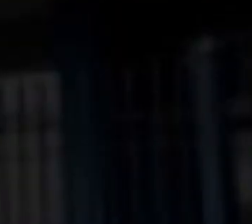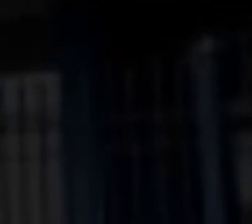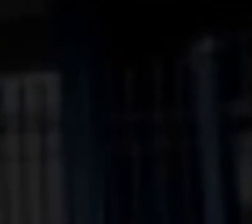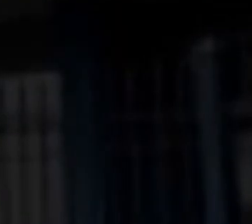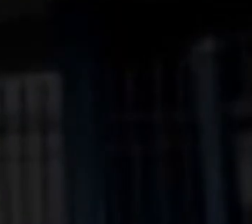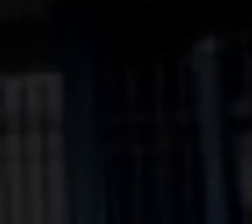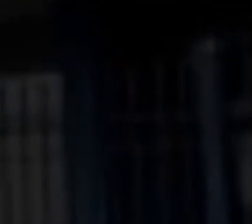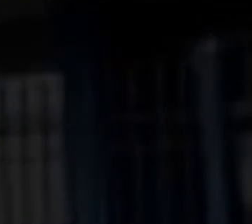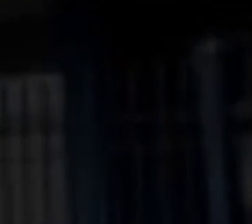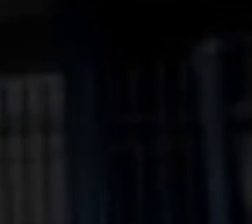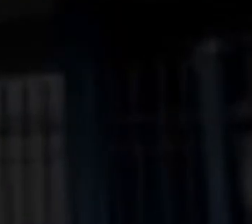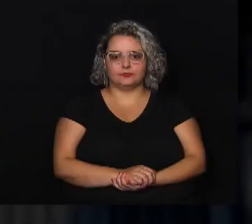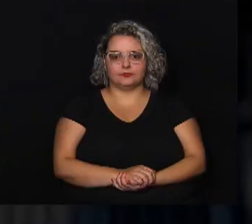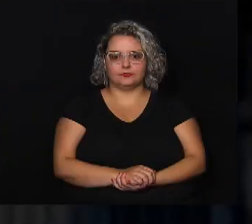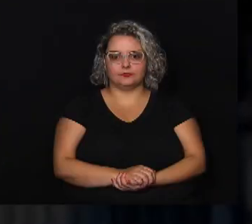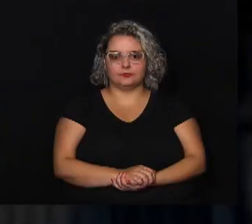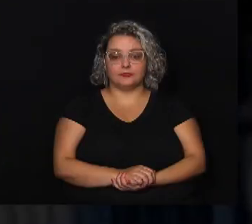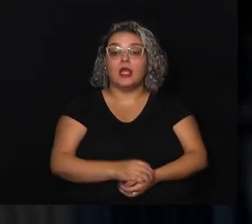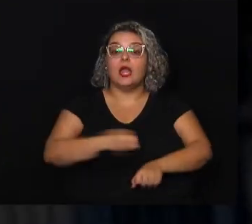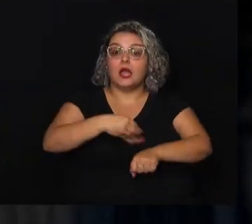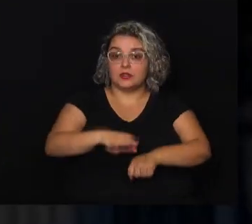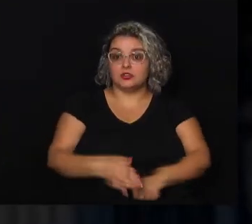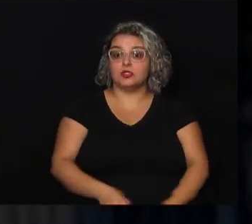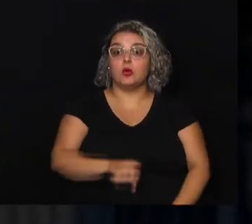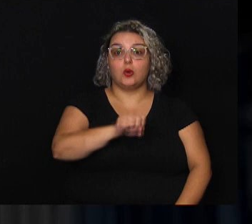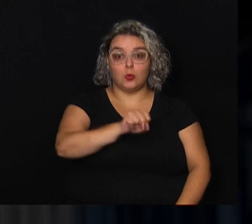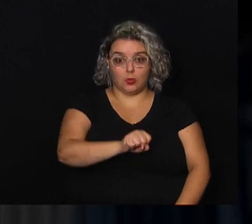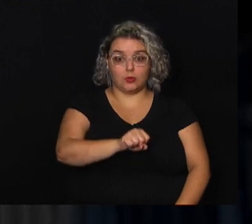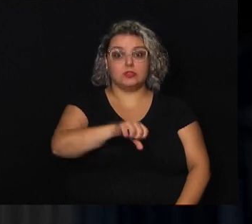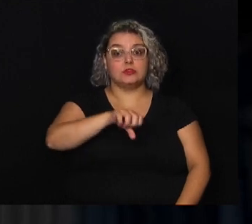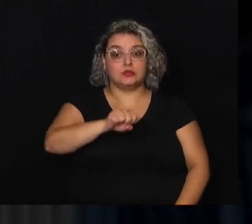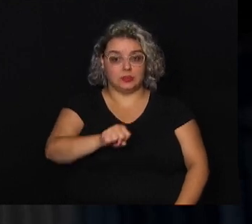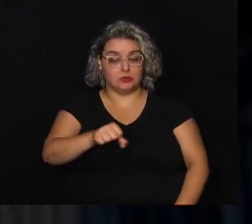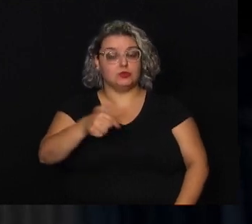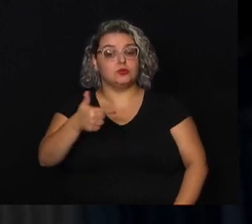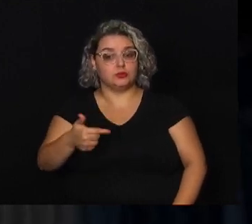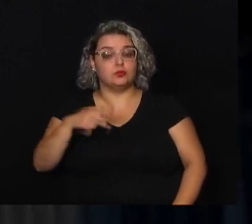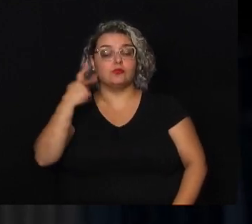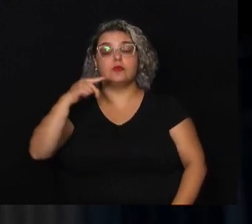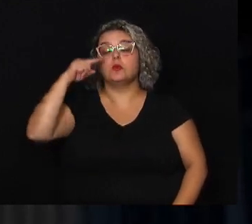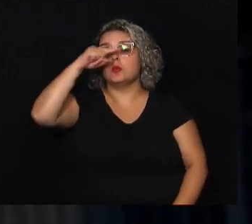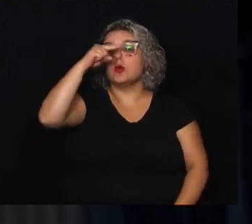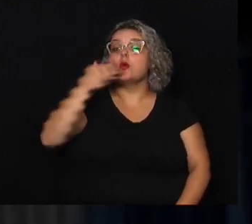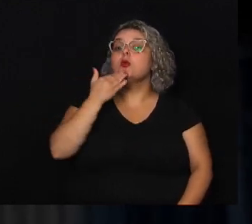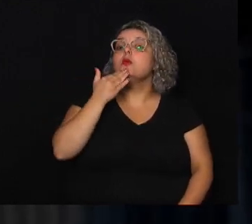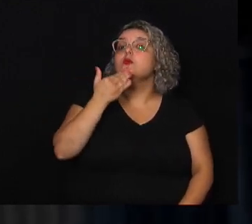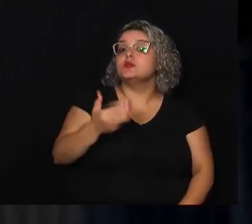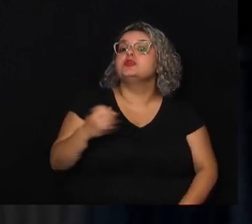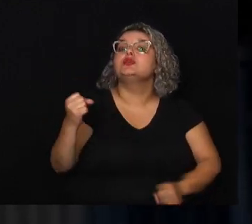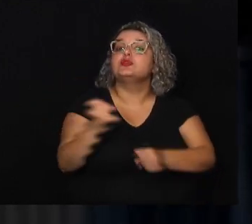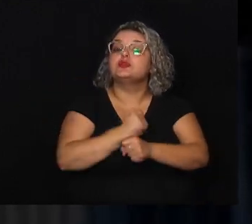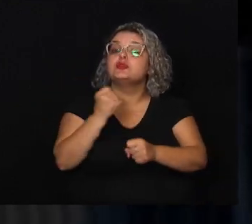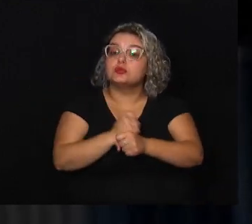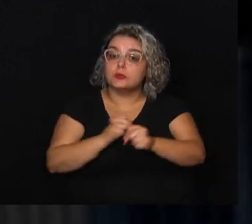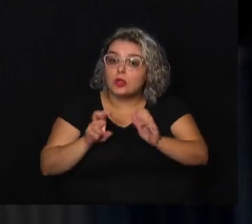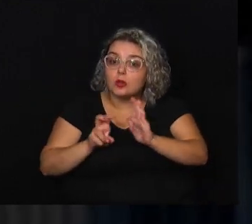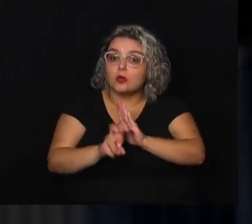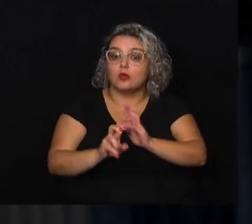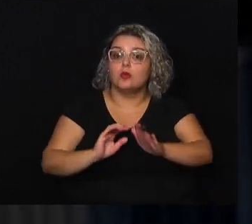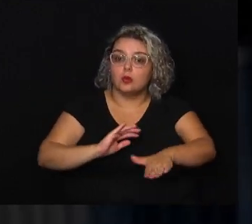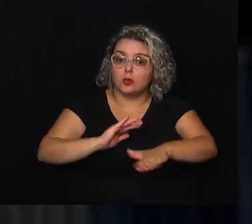A indicação número 882 do vereador Felipe Marquesi, que solicitava a construção de creche no